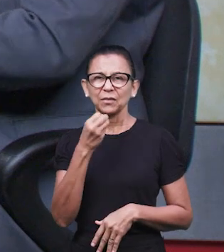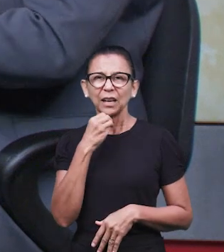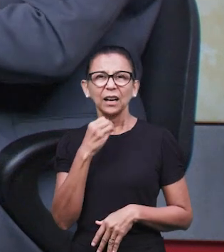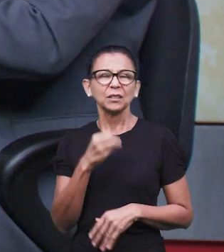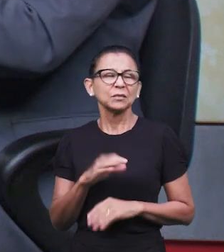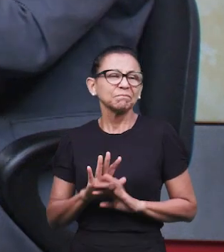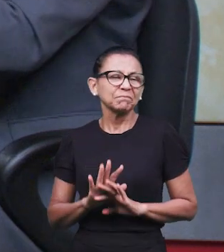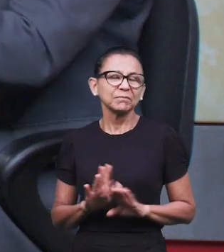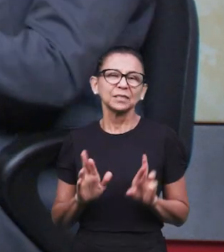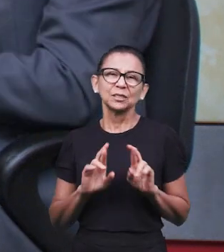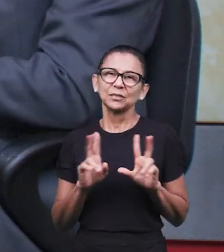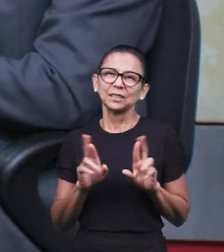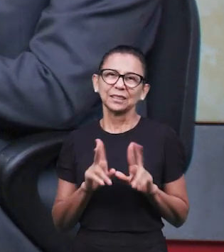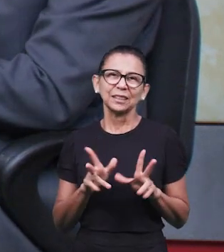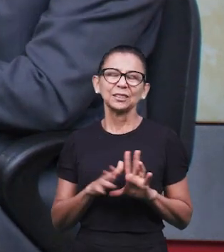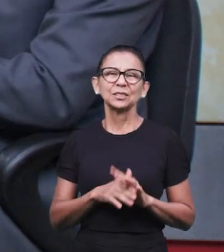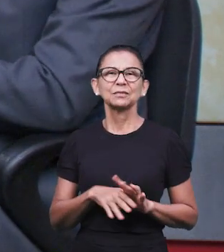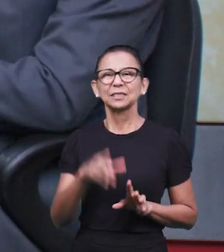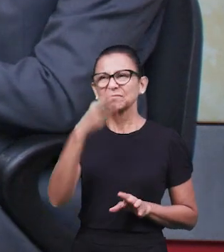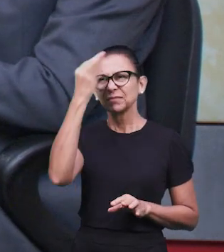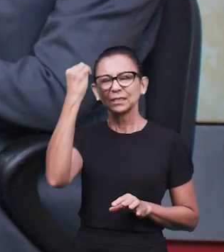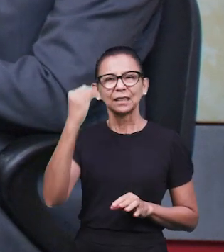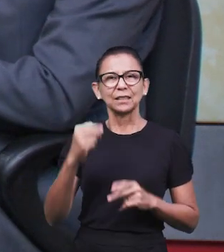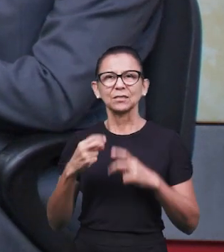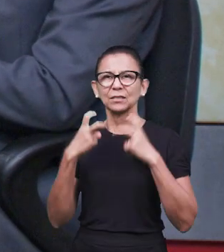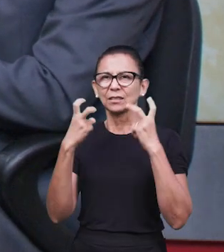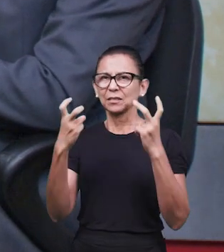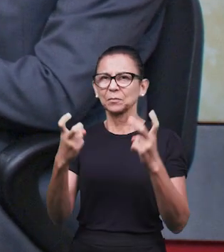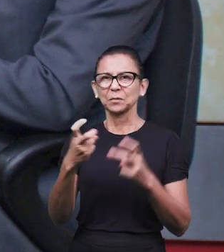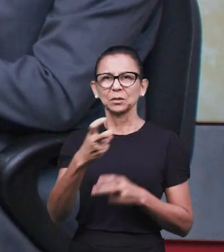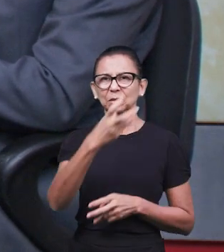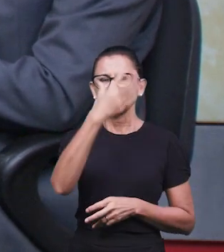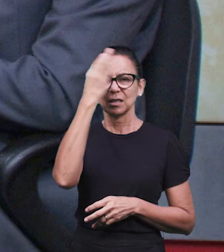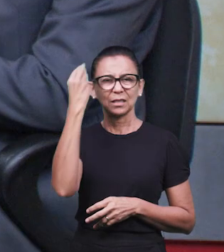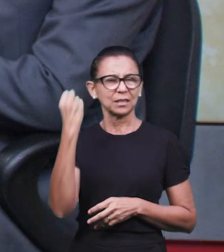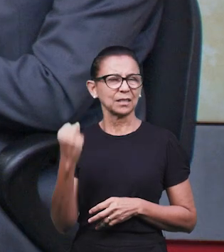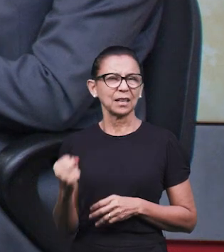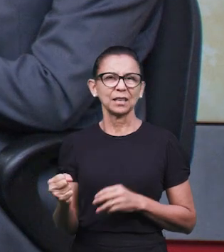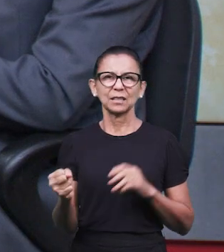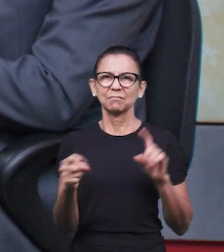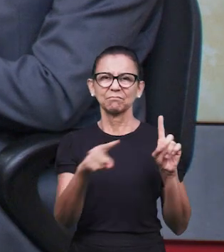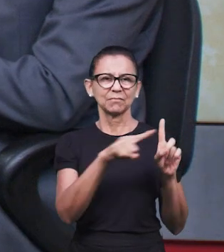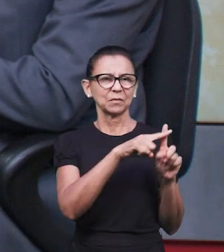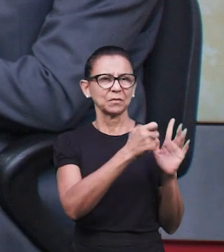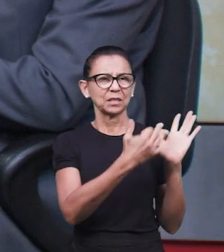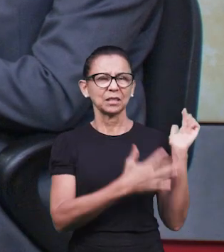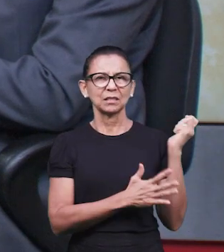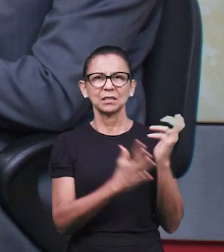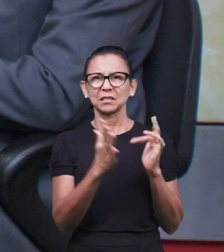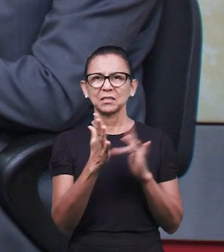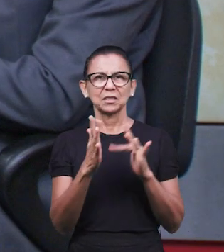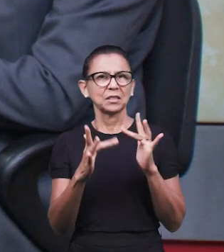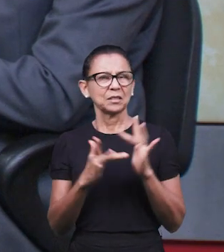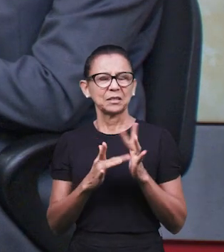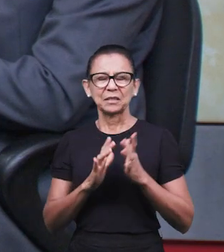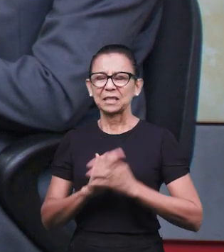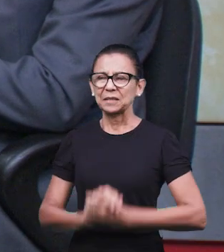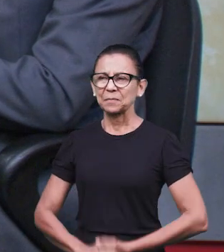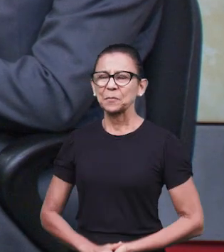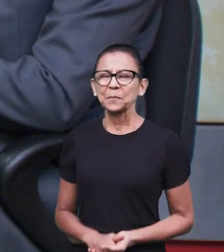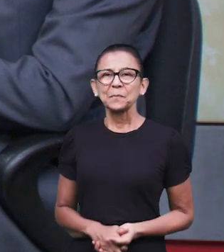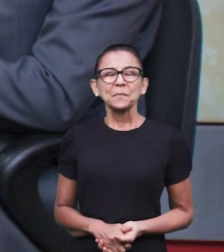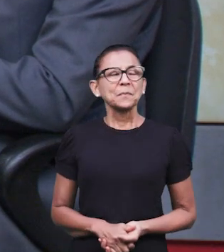igreja, como aqueles que escrevem louvores. Que coisa maravilhosa que... você trouxe uma